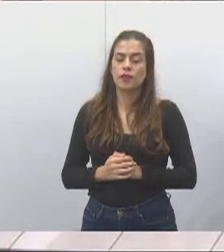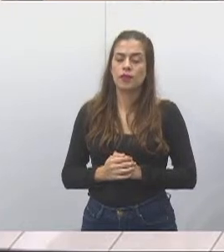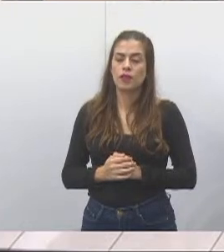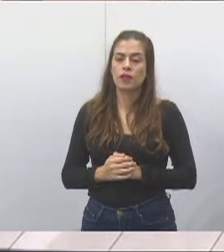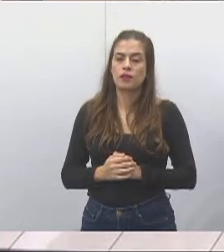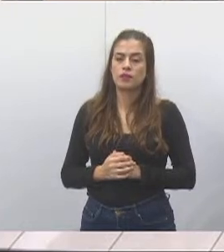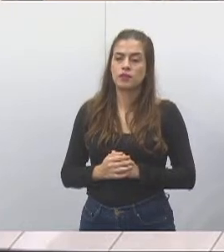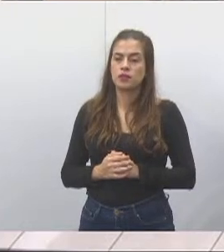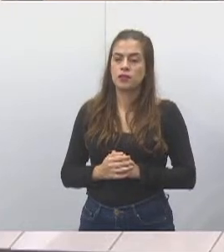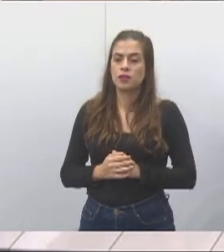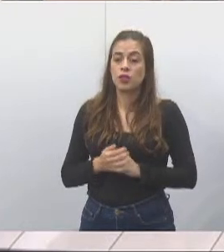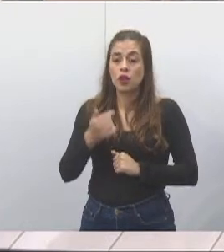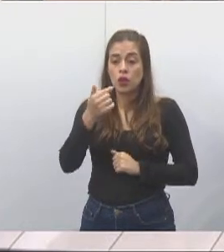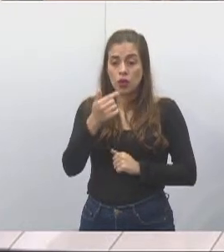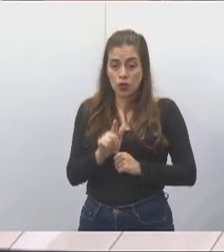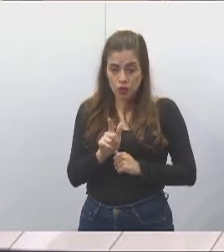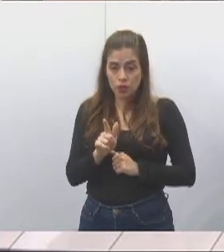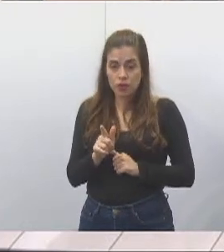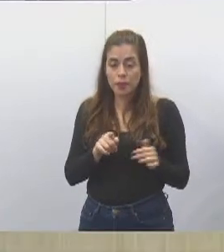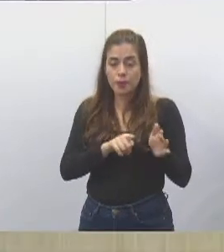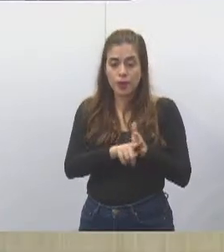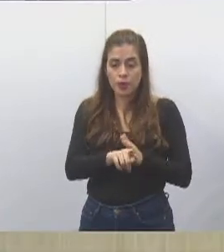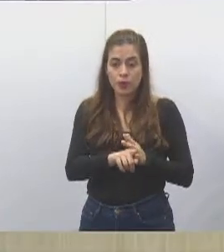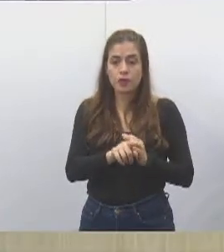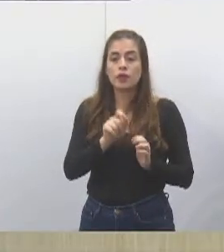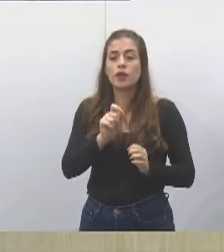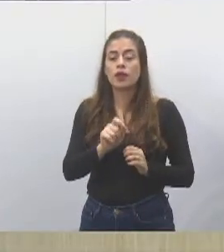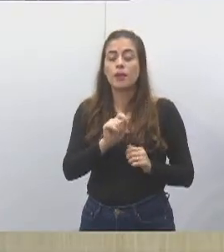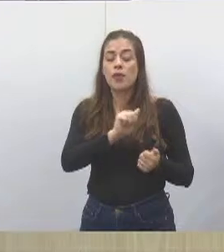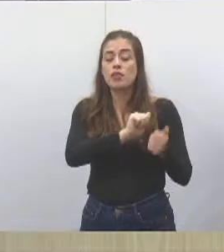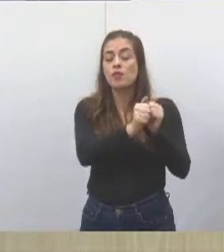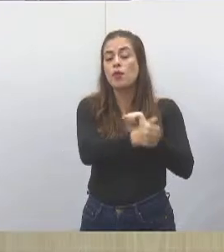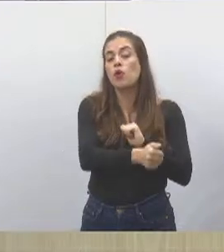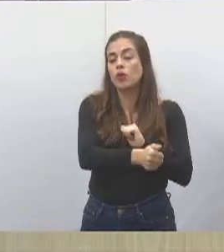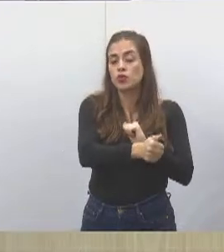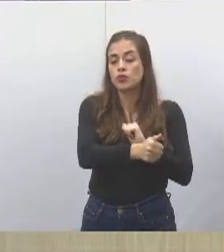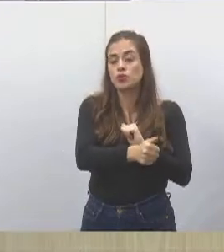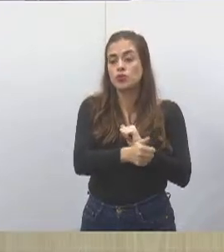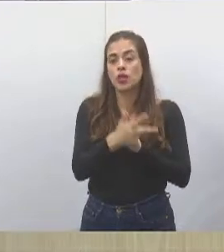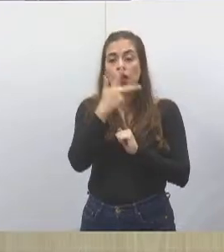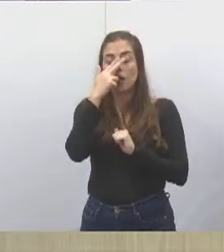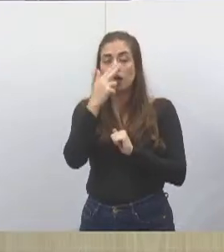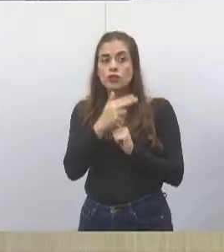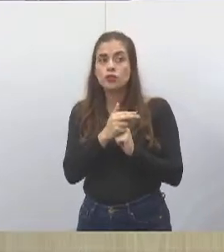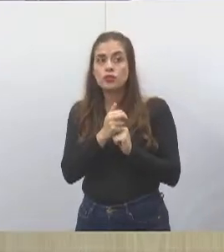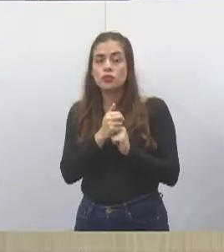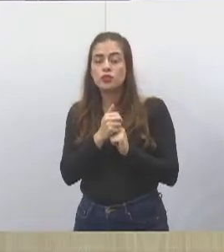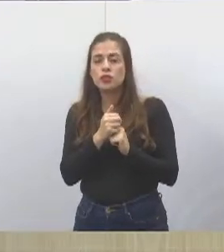Não, perfeito. Outra que eu queria tocar também aqui é em relação ao esporte, né? Eu acho que aumentou